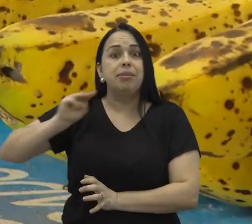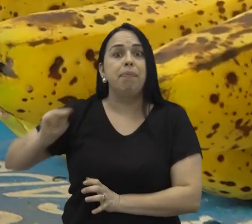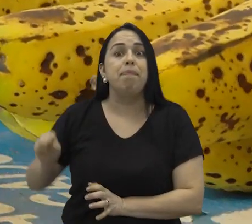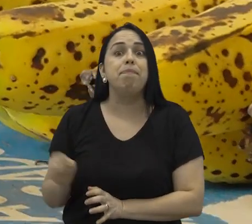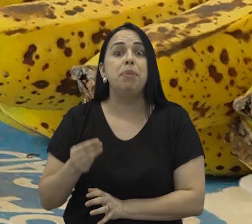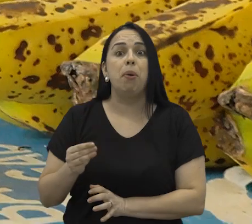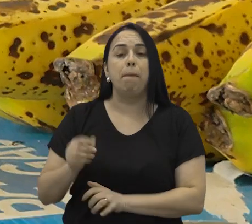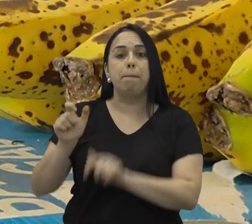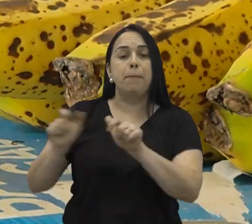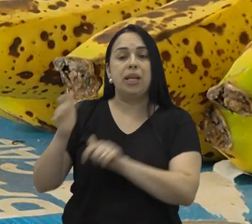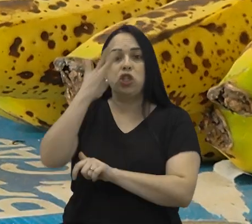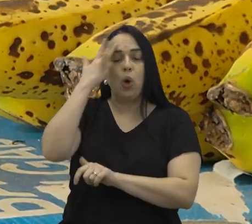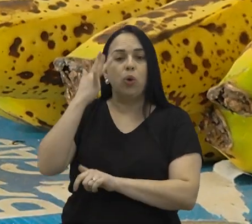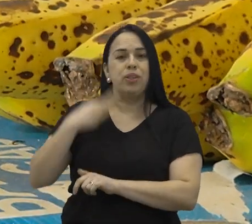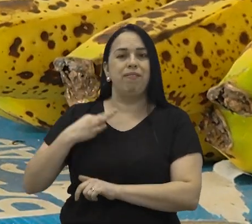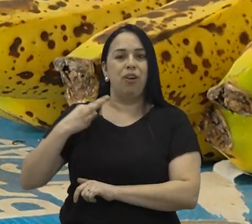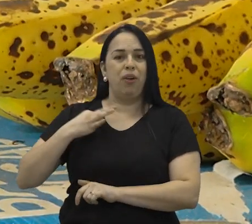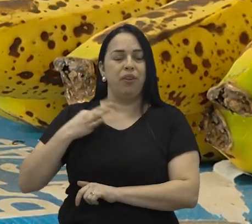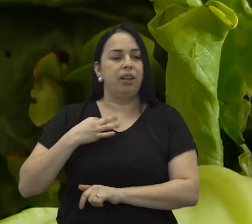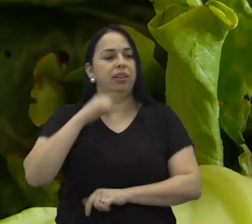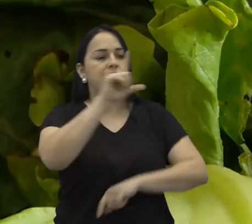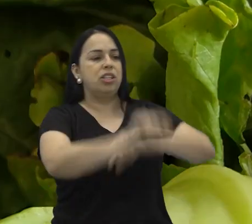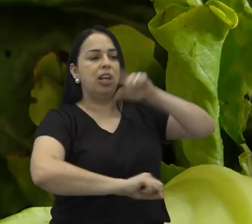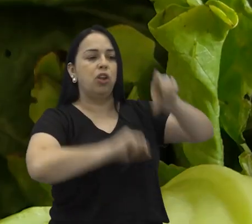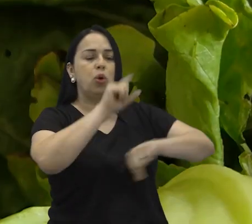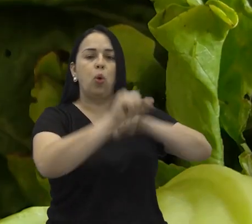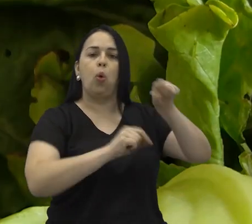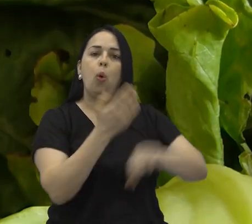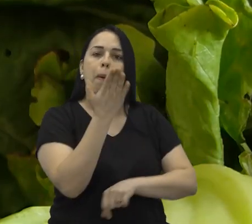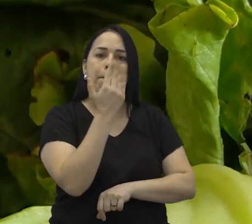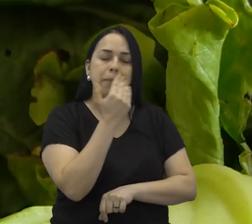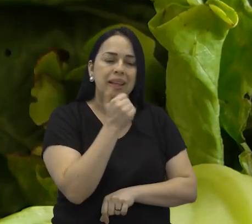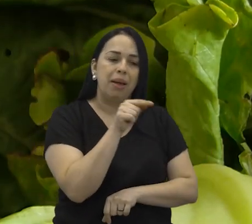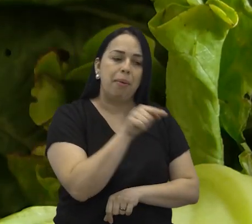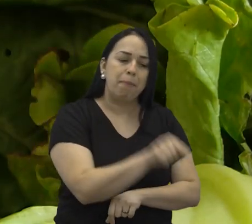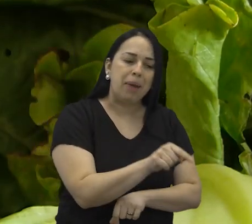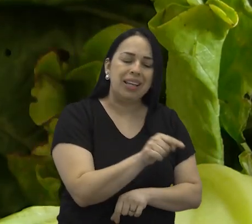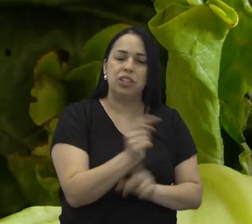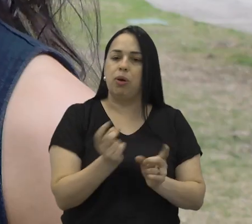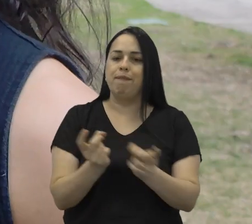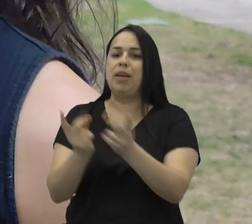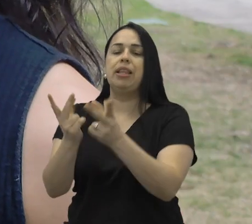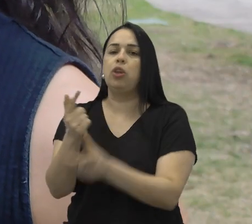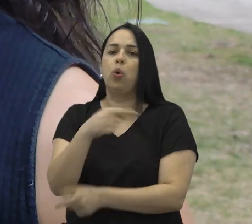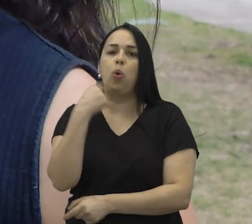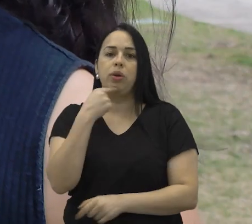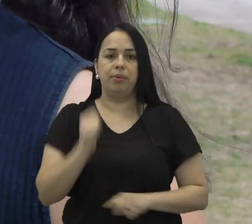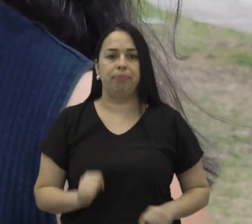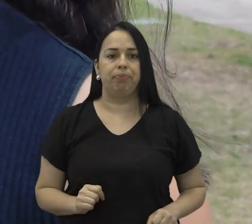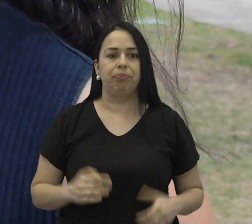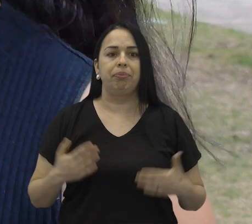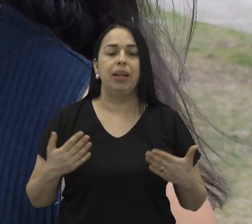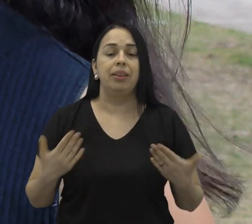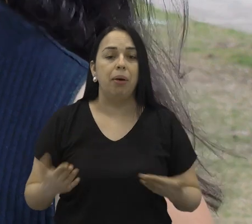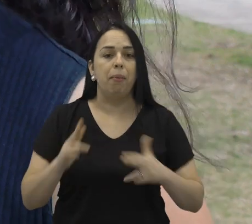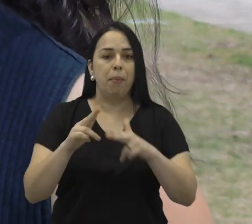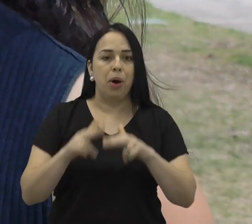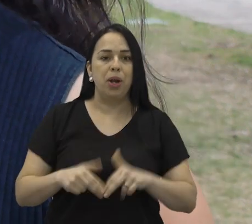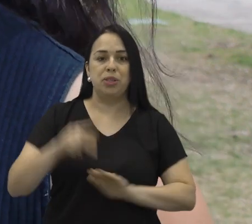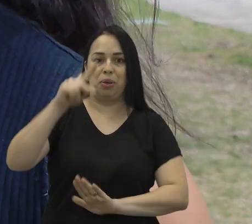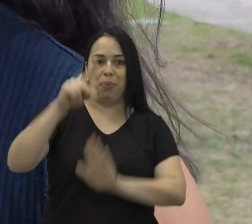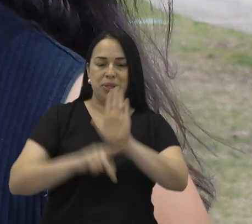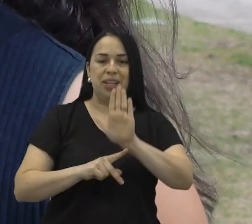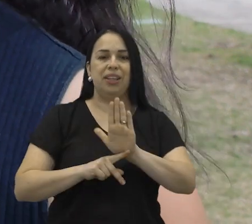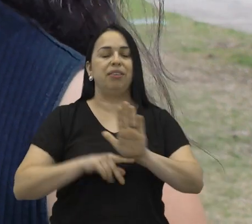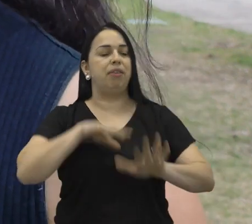que selecionam alimentos em condições para serem consumidos, mas que não possuem mais valor de venda. Então o Mesa Brasil ele chega nesse momento, faz